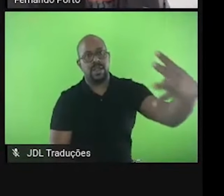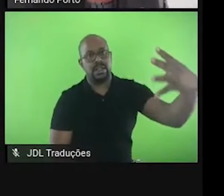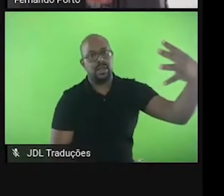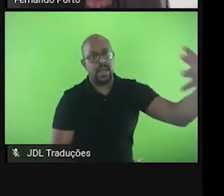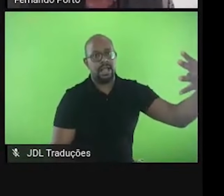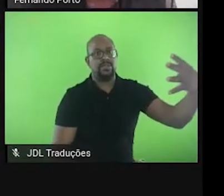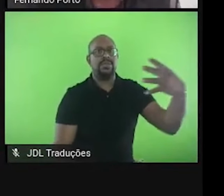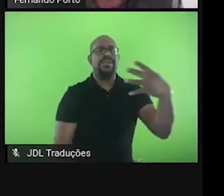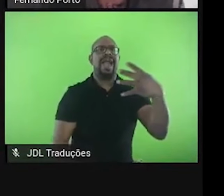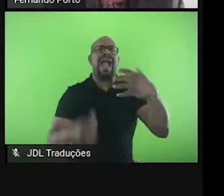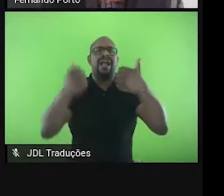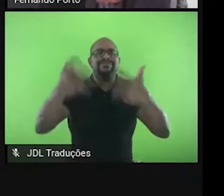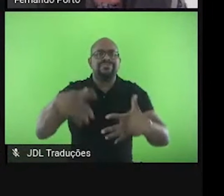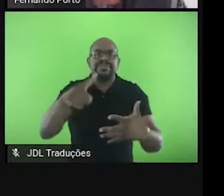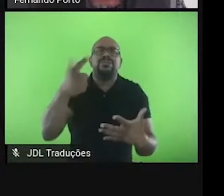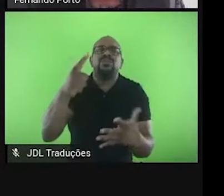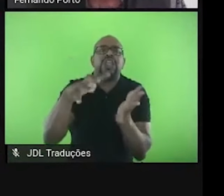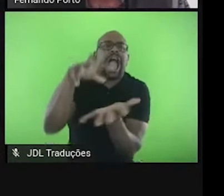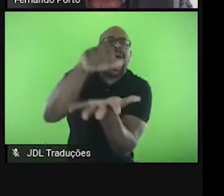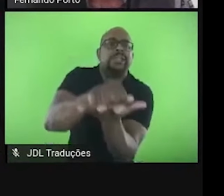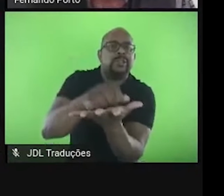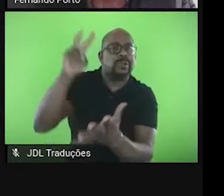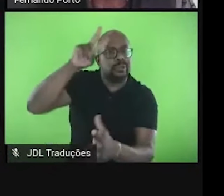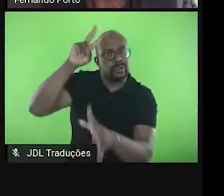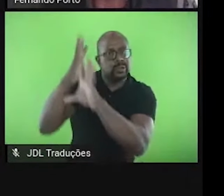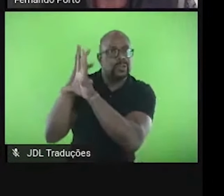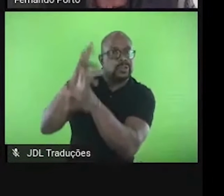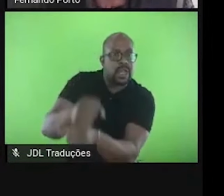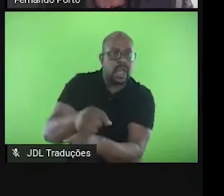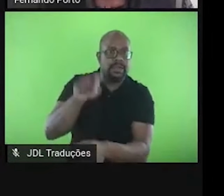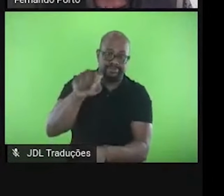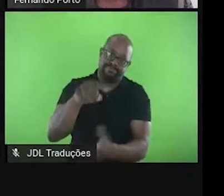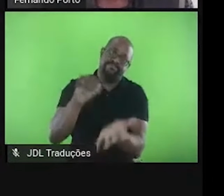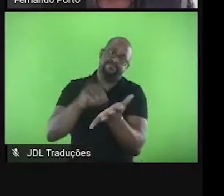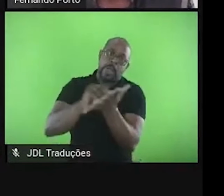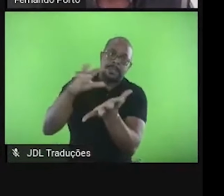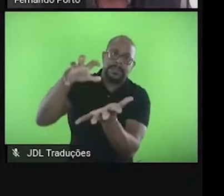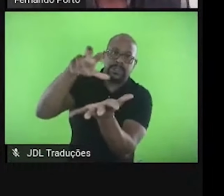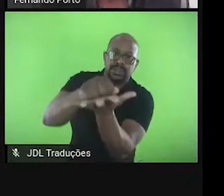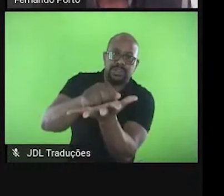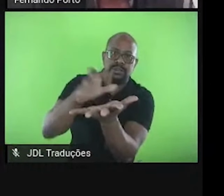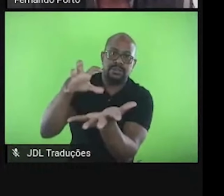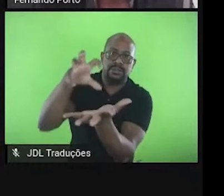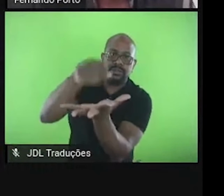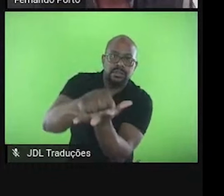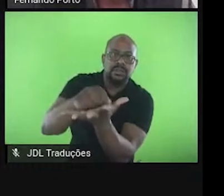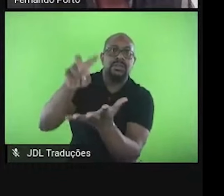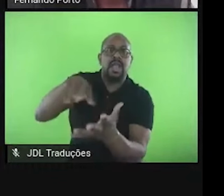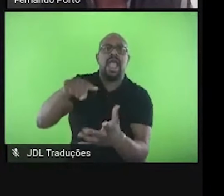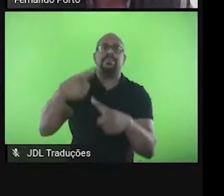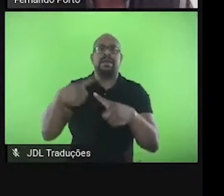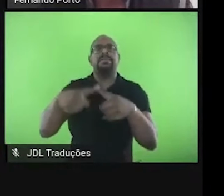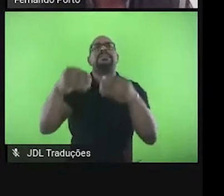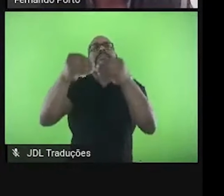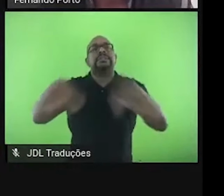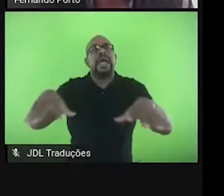e que não tinha registro histórico desta passagem. Essa falta de registro é causada por uma tragédia